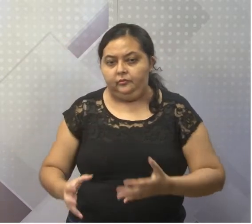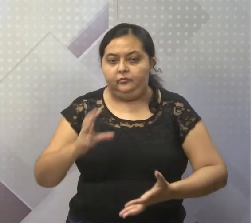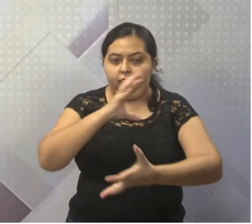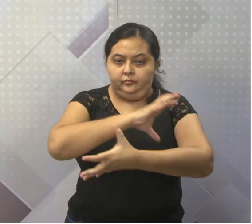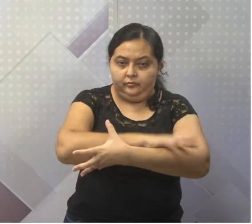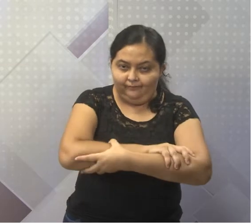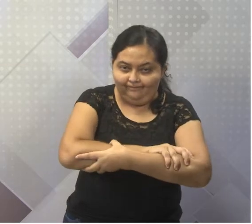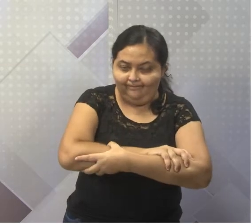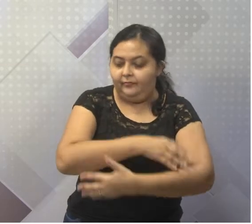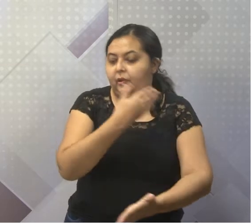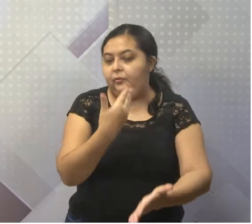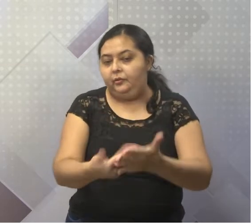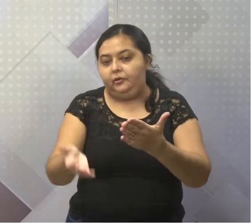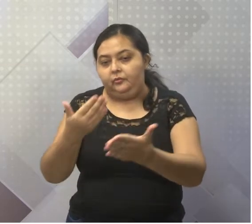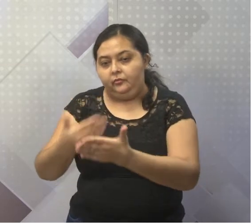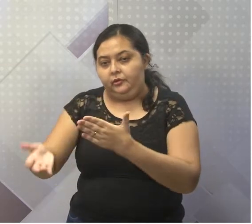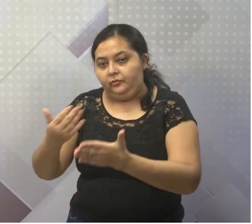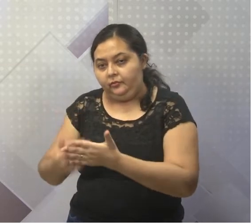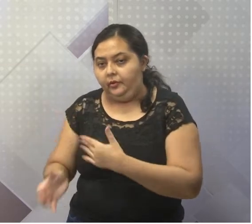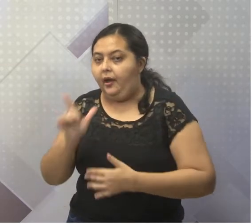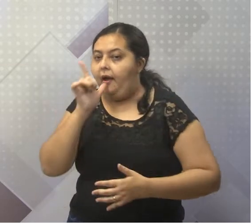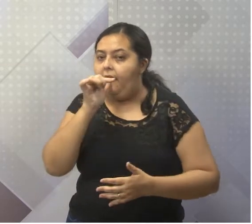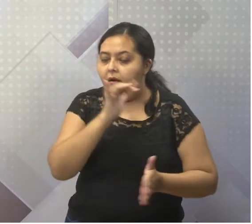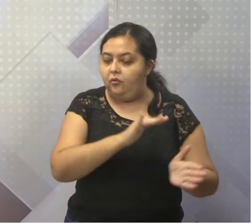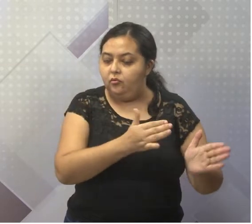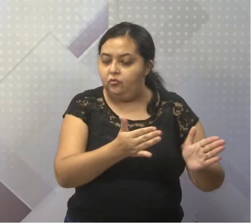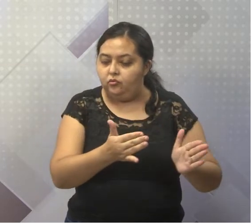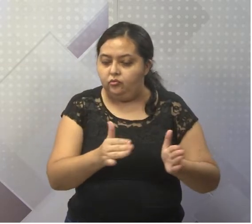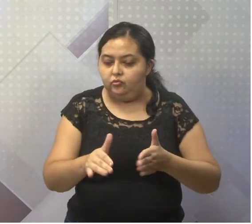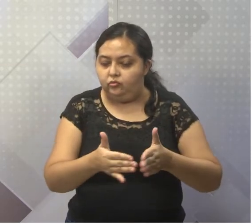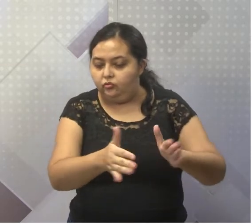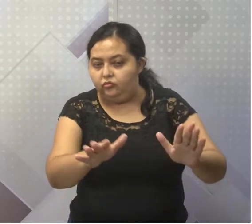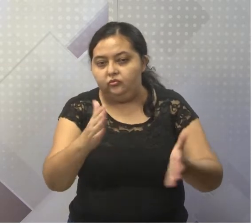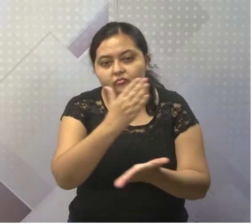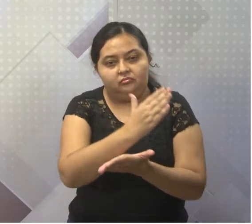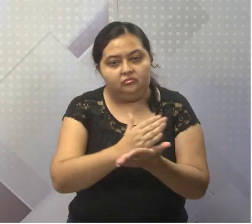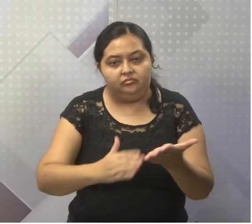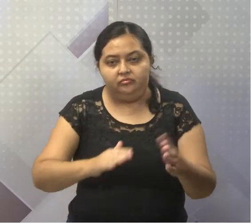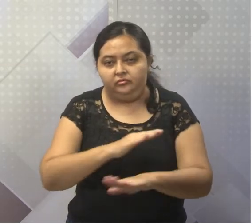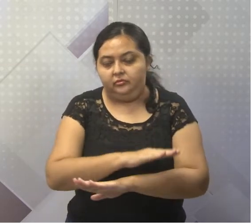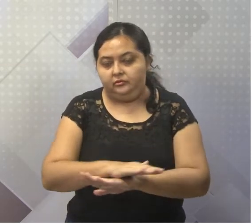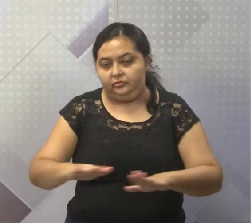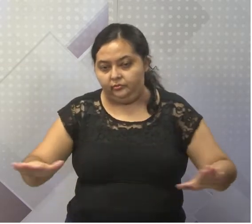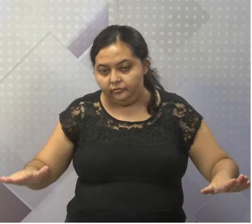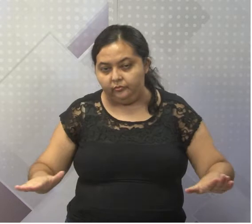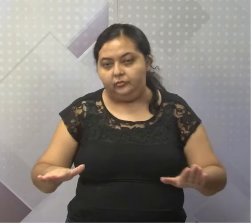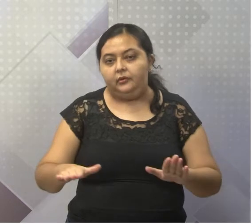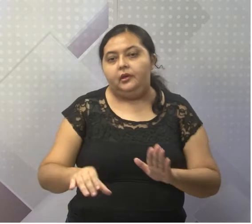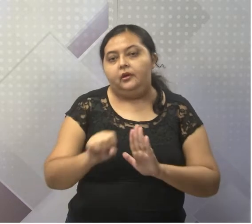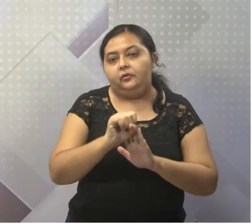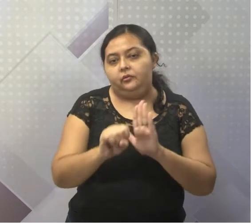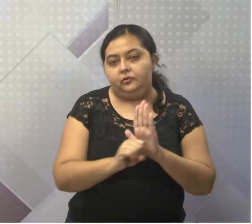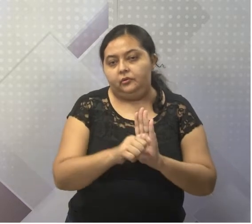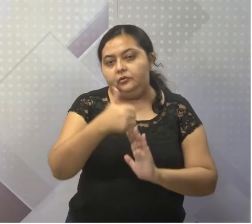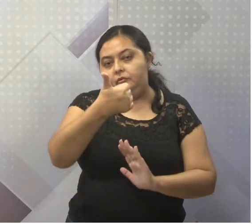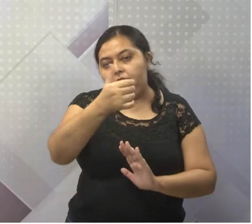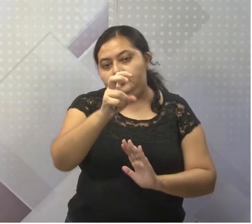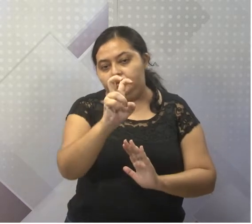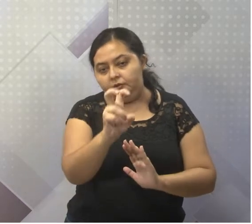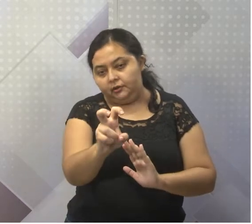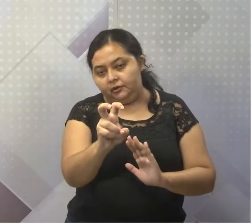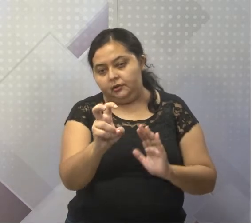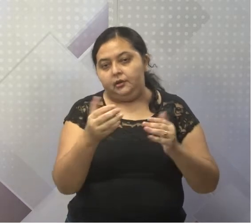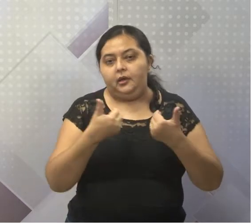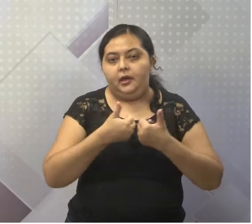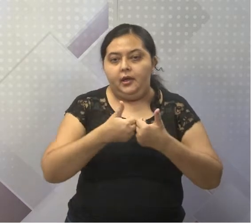e teve acesso ao mar cortado ou o cego no século 15 né Abril